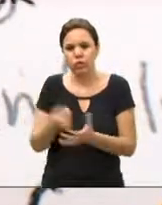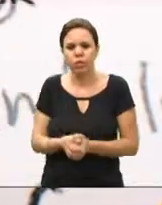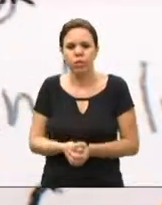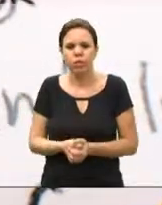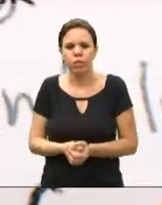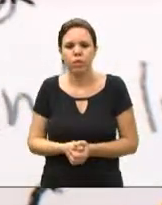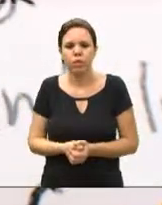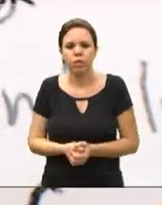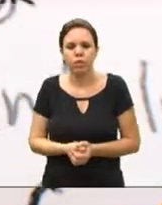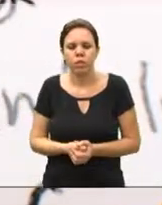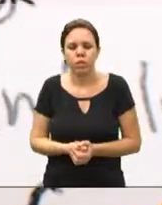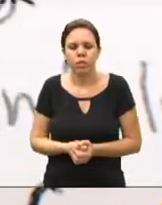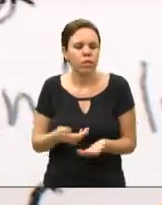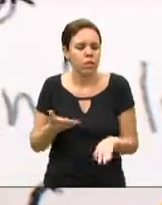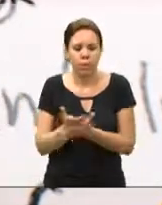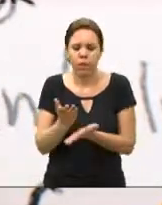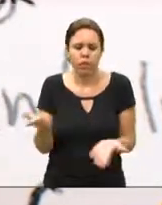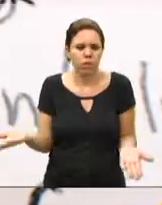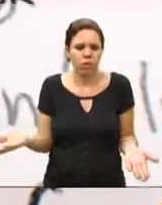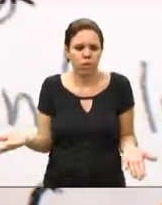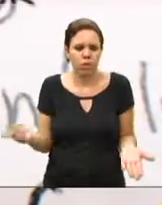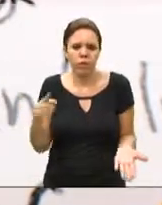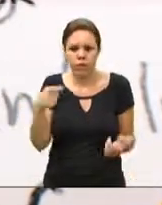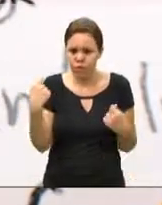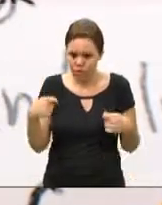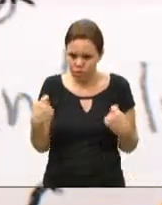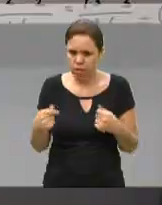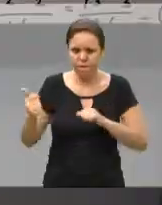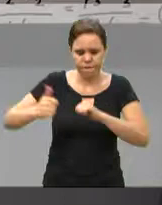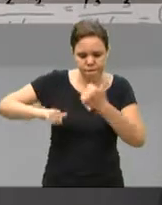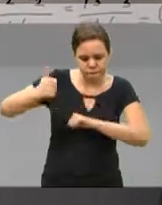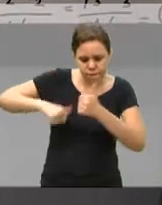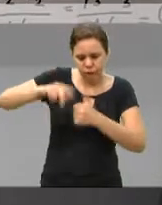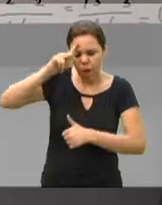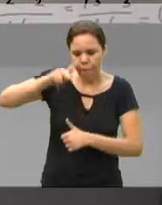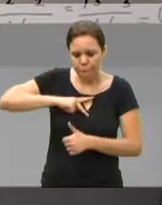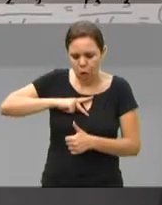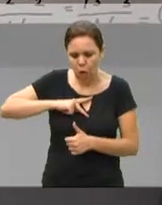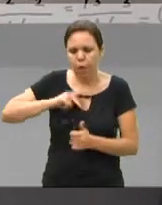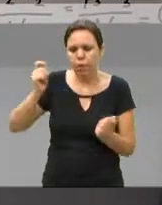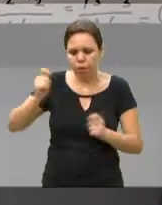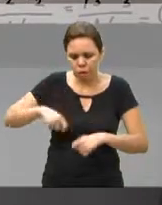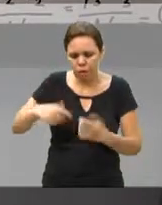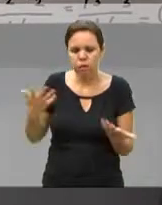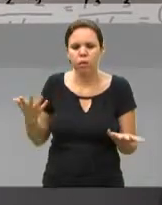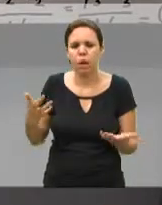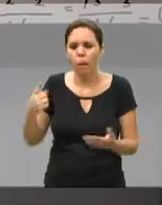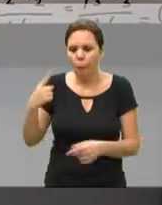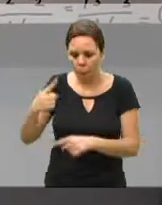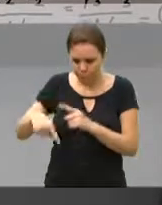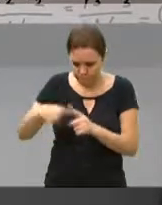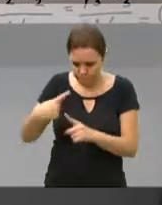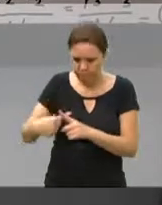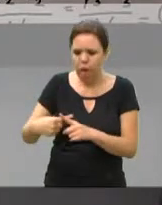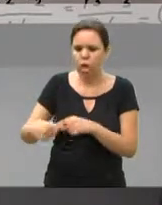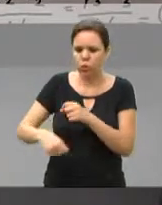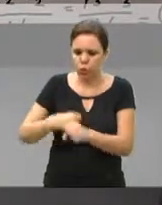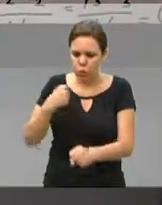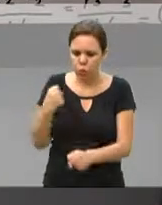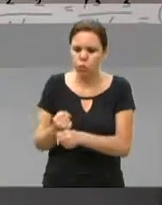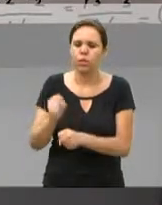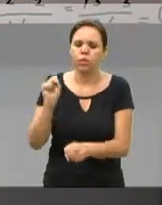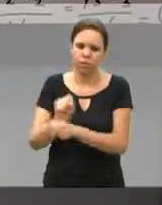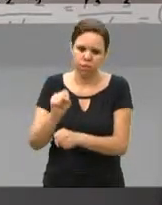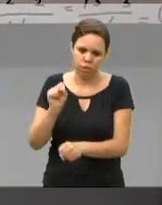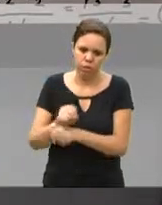você sonhou e tudo mais, você não passou. Aí, você precisa fazer uma avaliação se, realmente, às vezes, não vale a pena ficar mais um ano, esperar um pouquinho